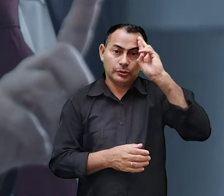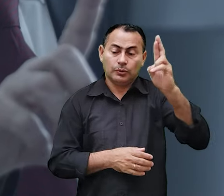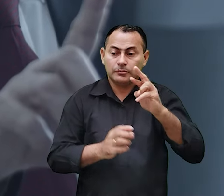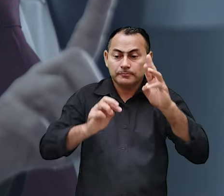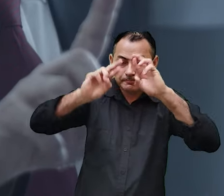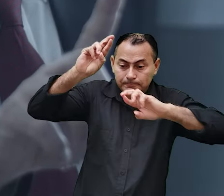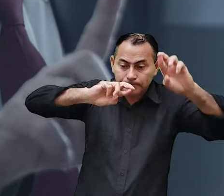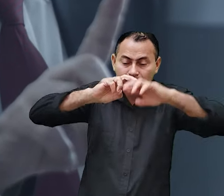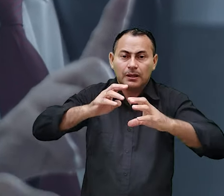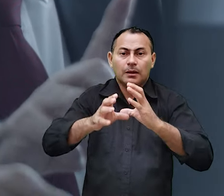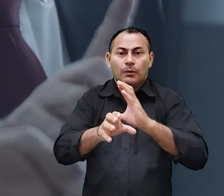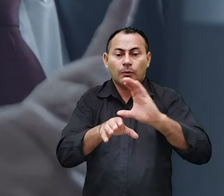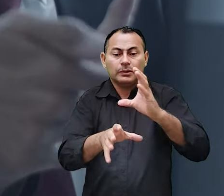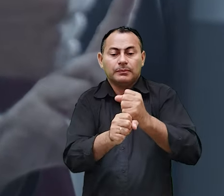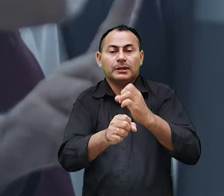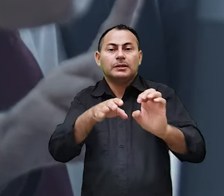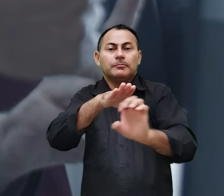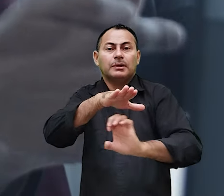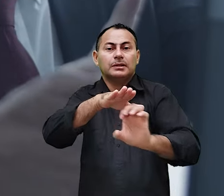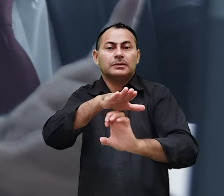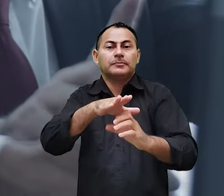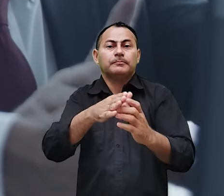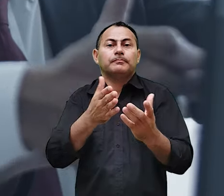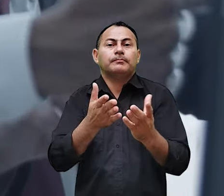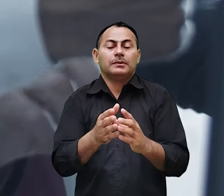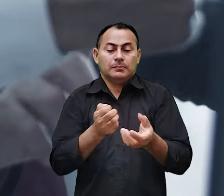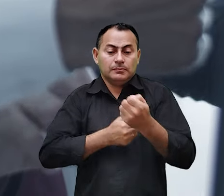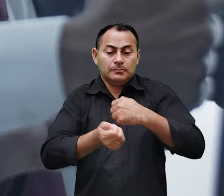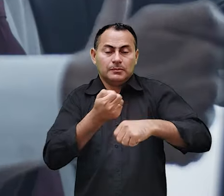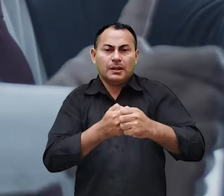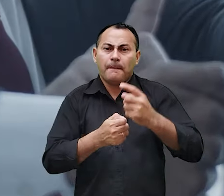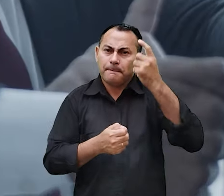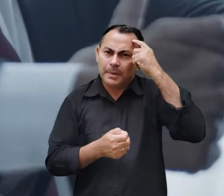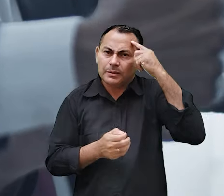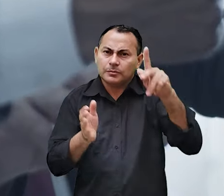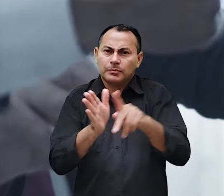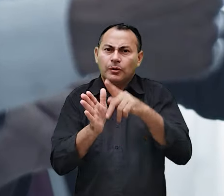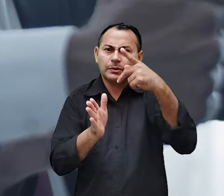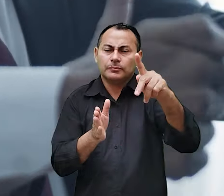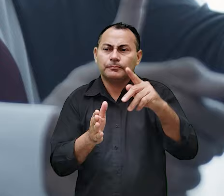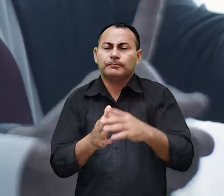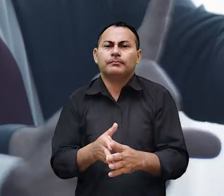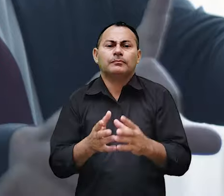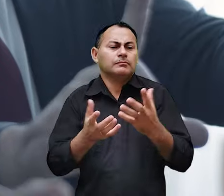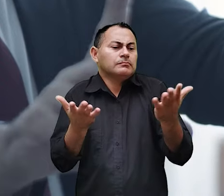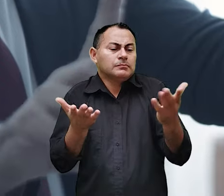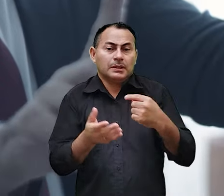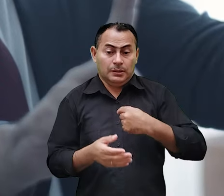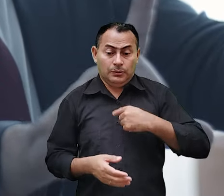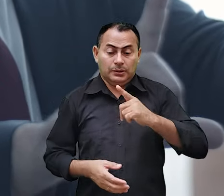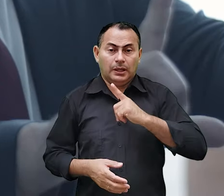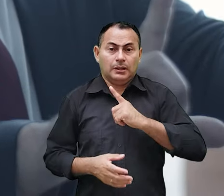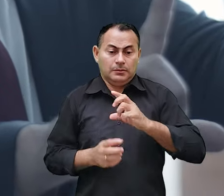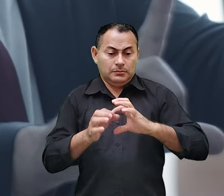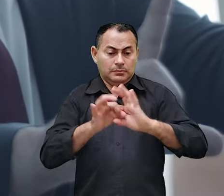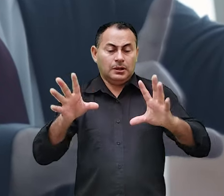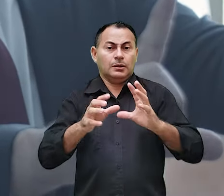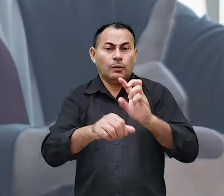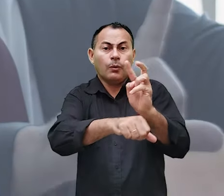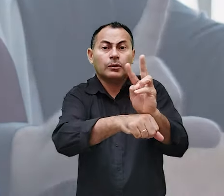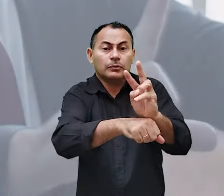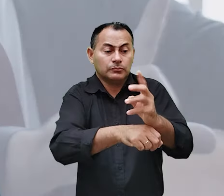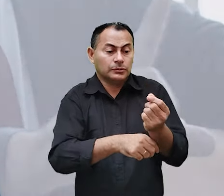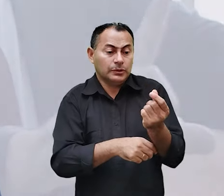uma auditoria que inspecionará a contabilidade da empresa. O administrador pensa consigo mesmo: por enquanto eu